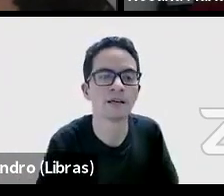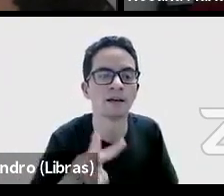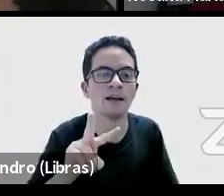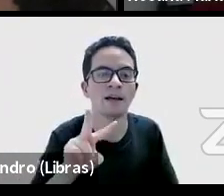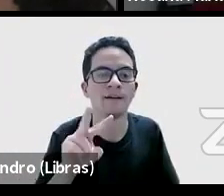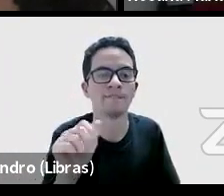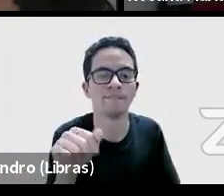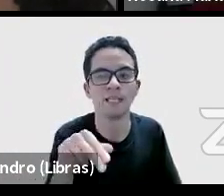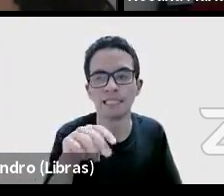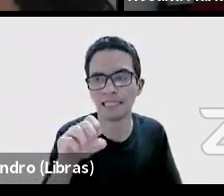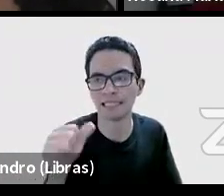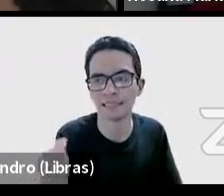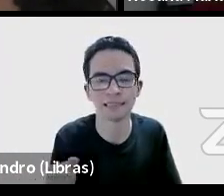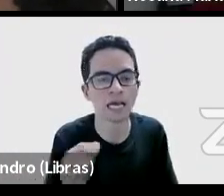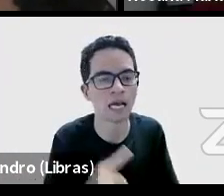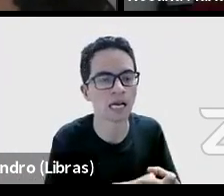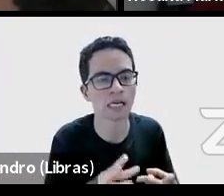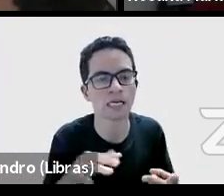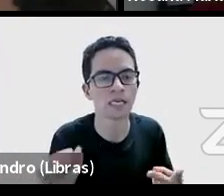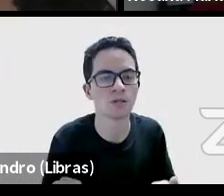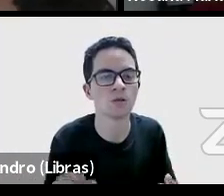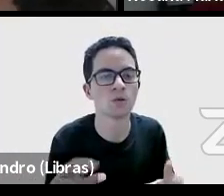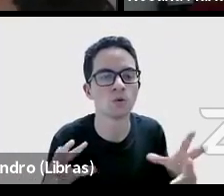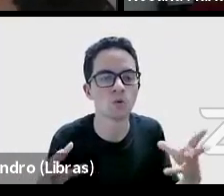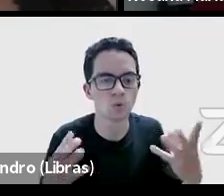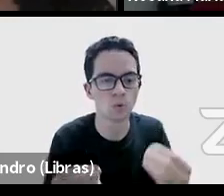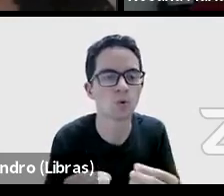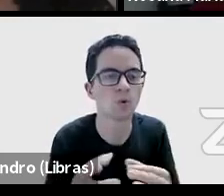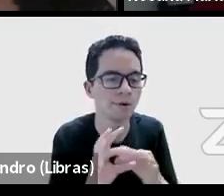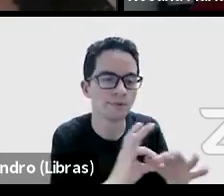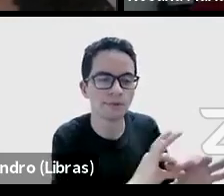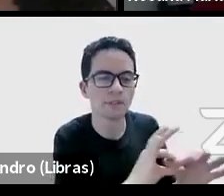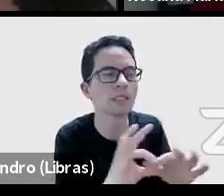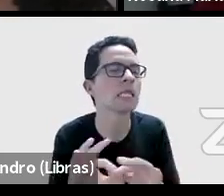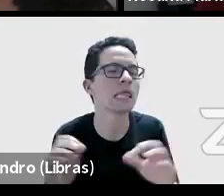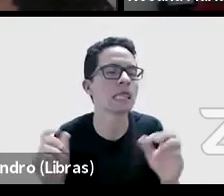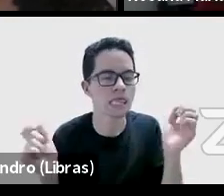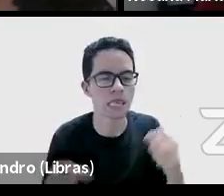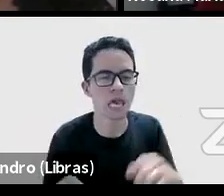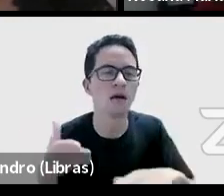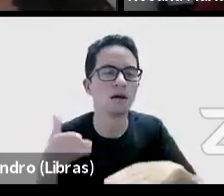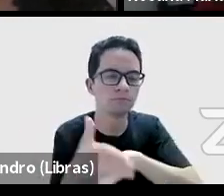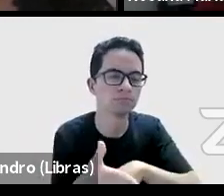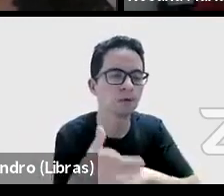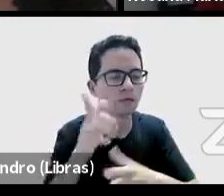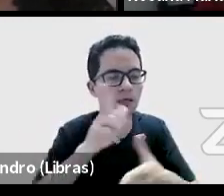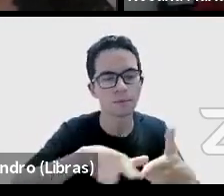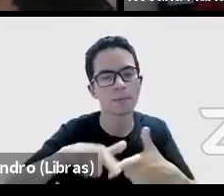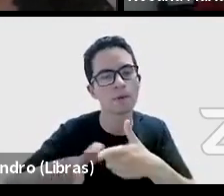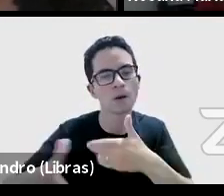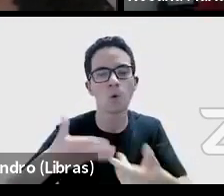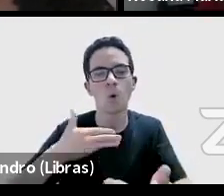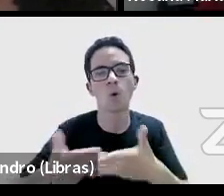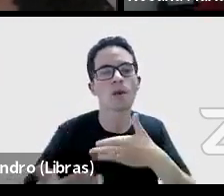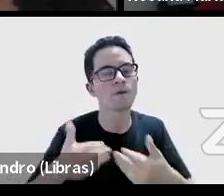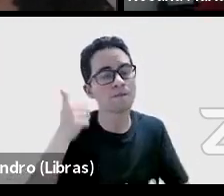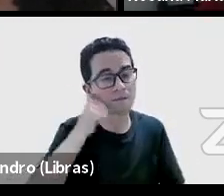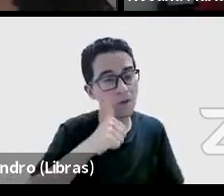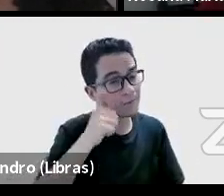a Cris, estão todas envolvidas nisso, porque também a gente atravessa com a questão feminina e tal,